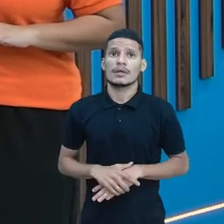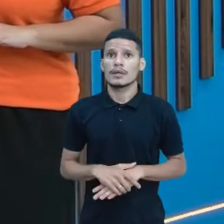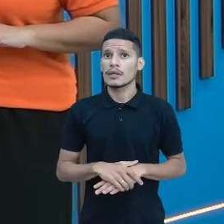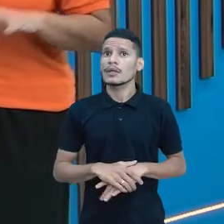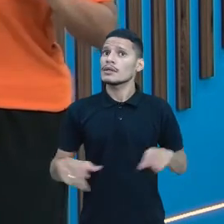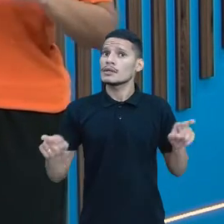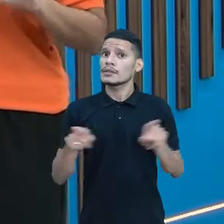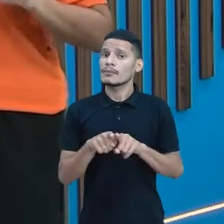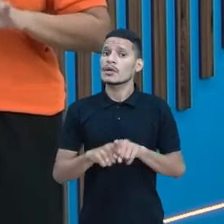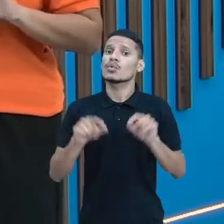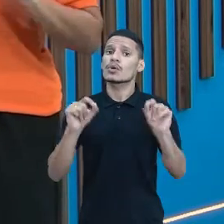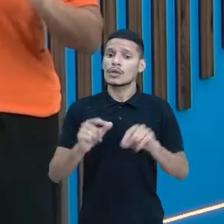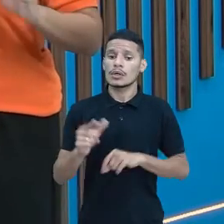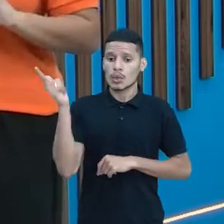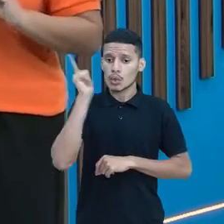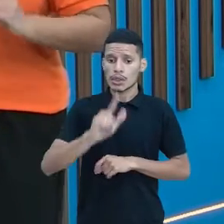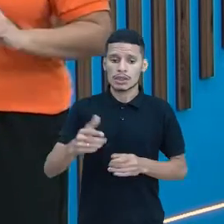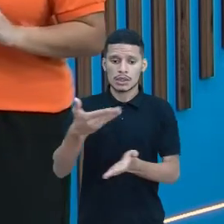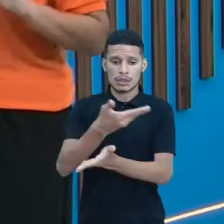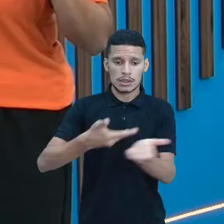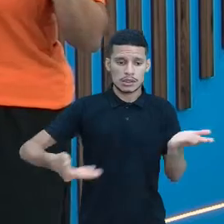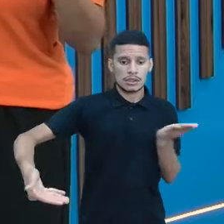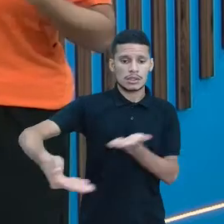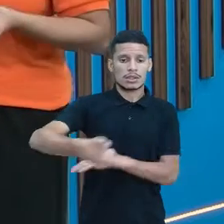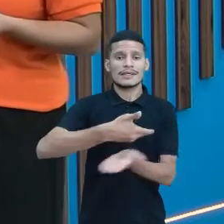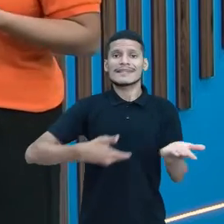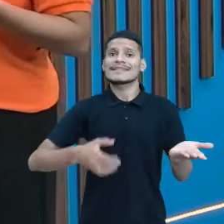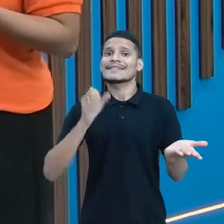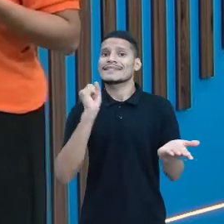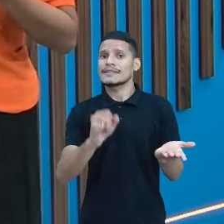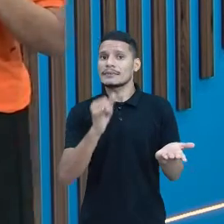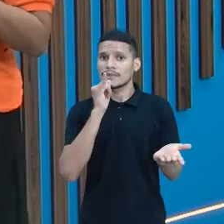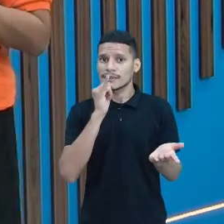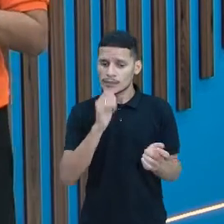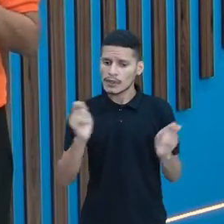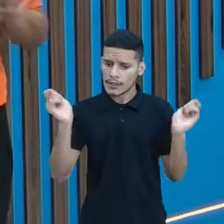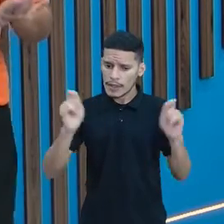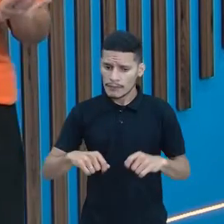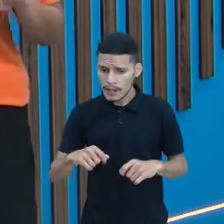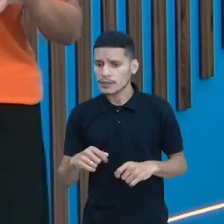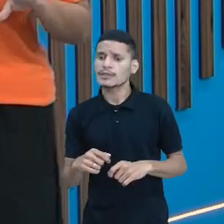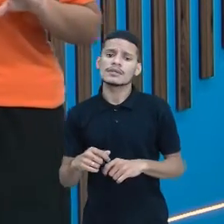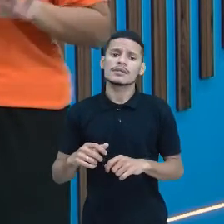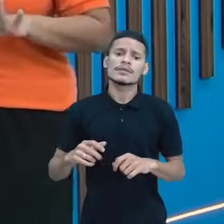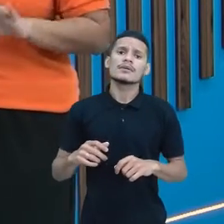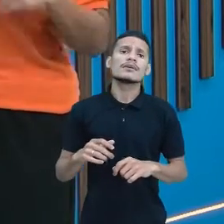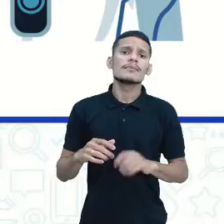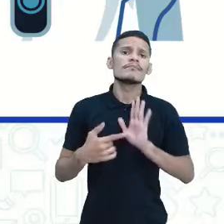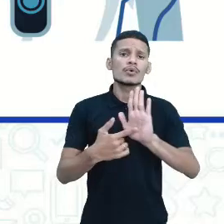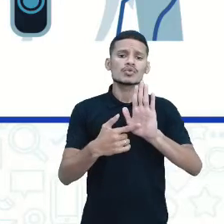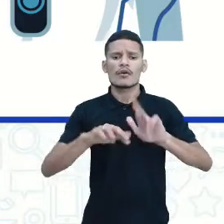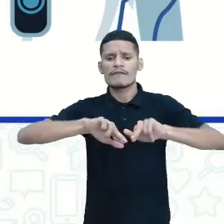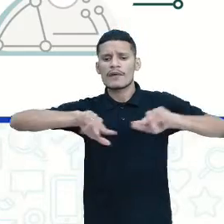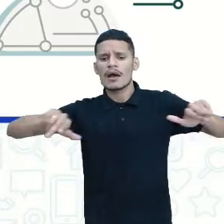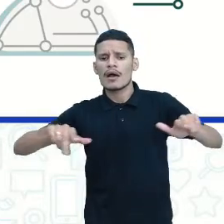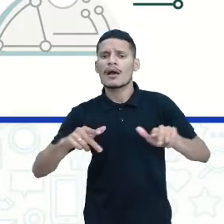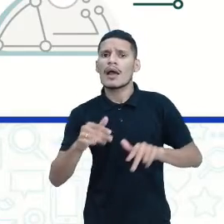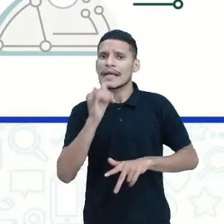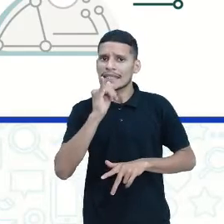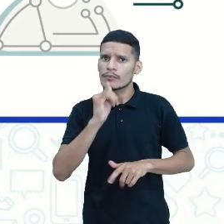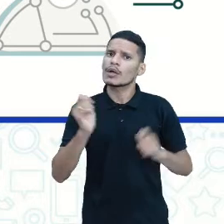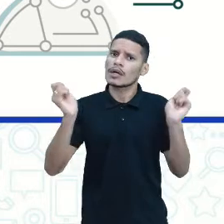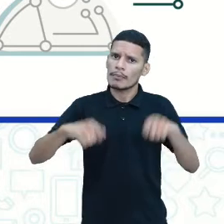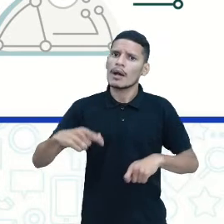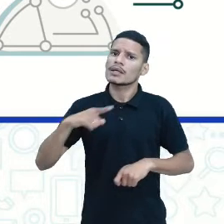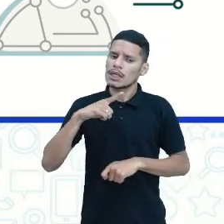e ela conseguiu descobrir essa relação. Se foi capaz de fazer isso olhando apenas milhares de exemplos, significa que essa relação